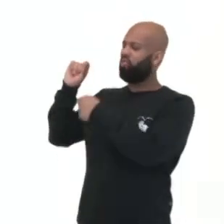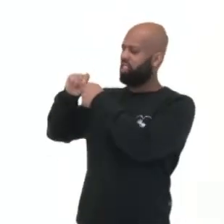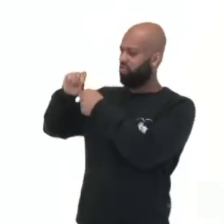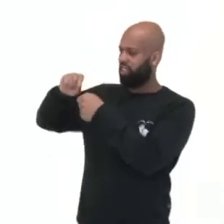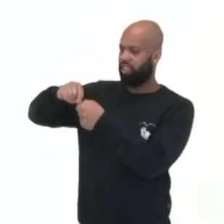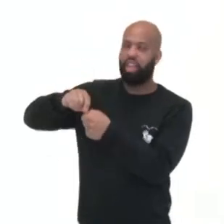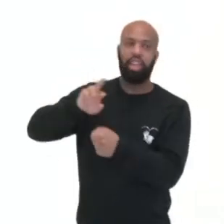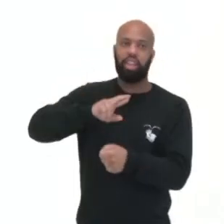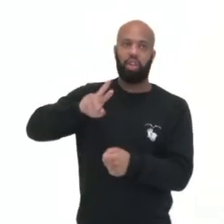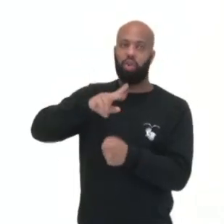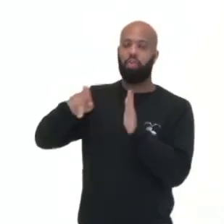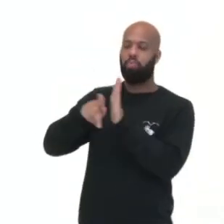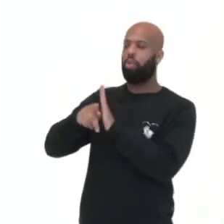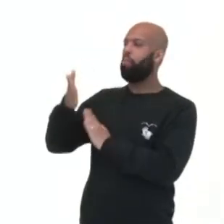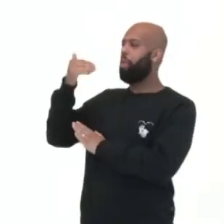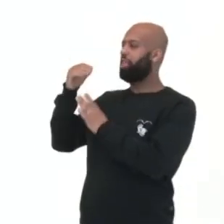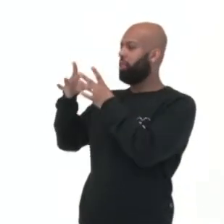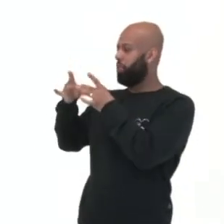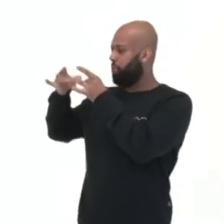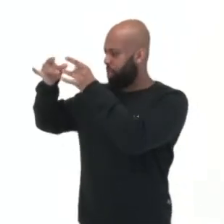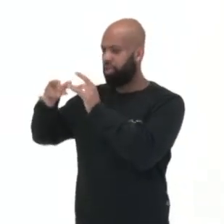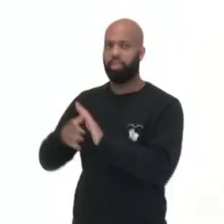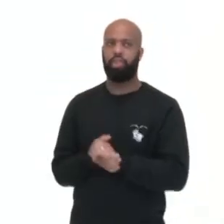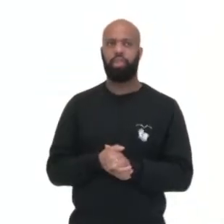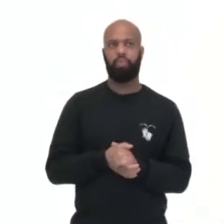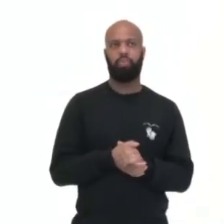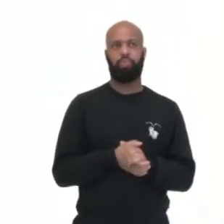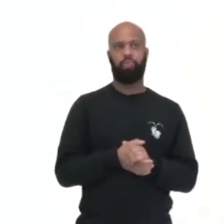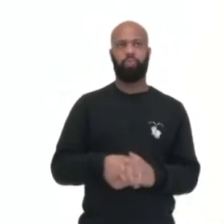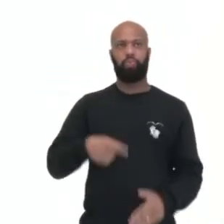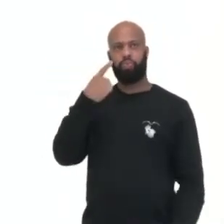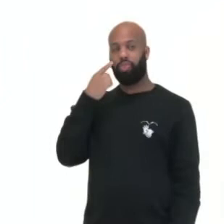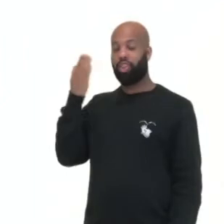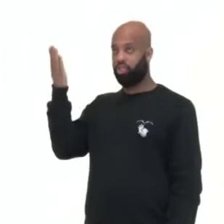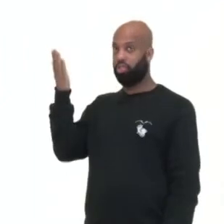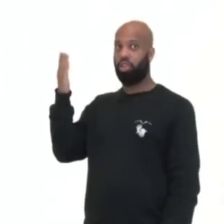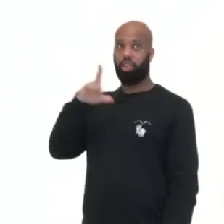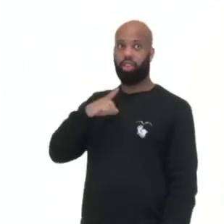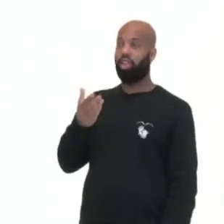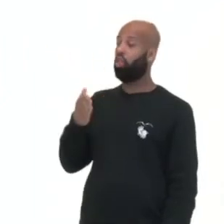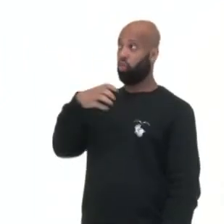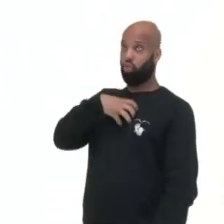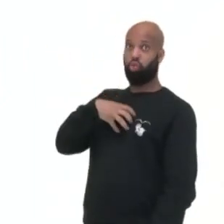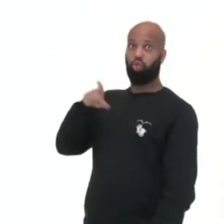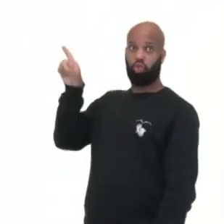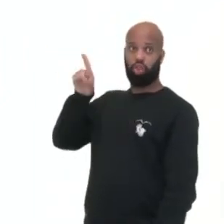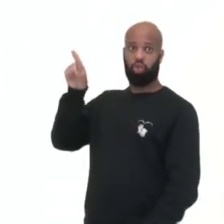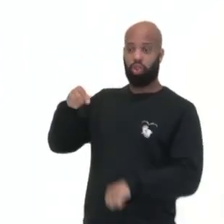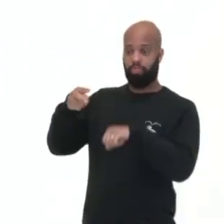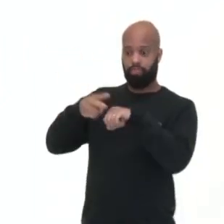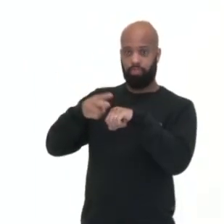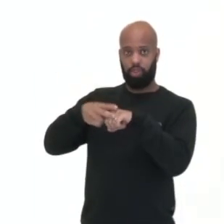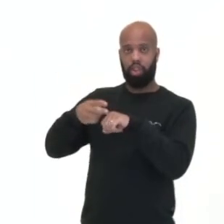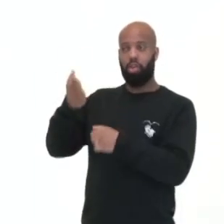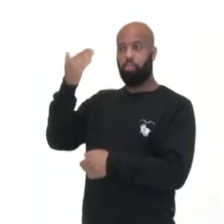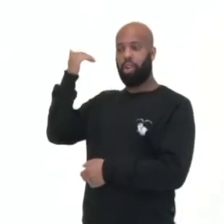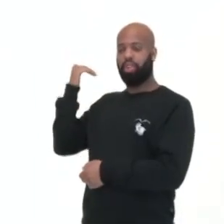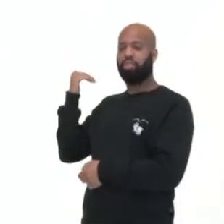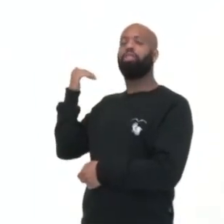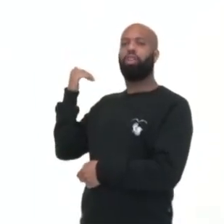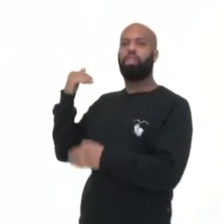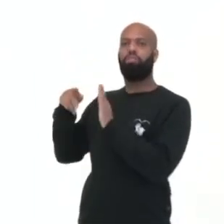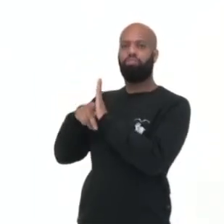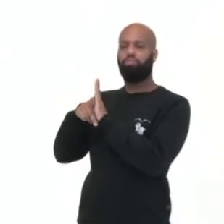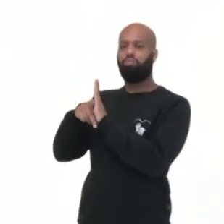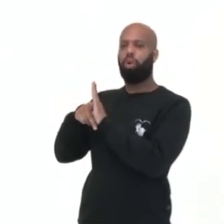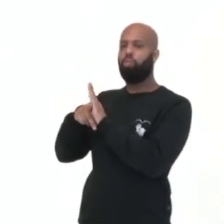o indicativo. Então, só para repetir aqui, ó, estava, caminhava e era são pretéritos do imperfeito. Tranquilo? Muito